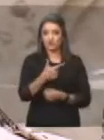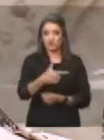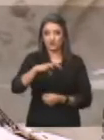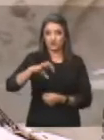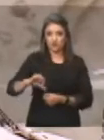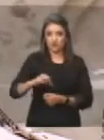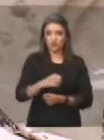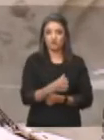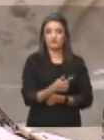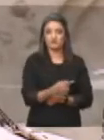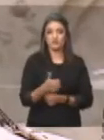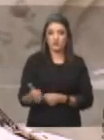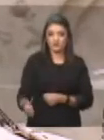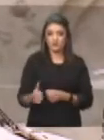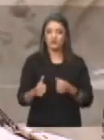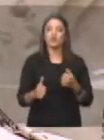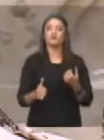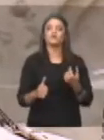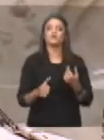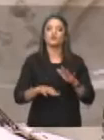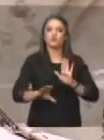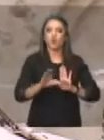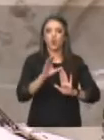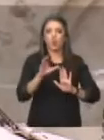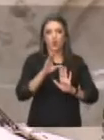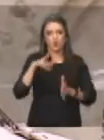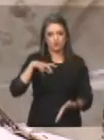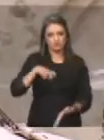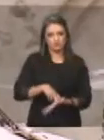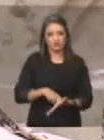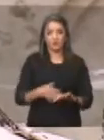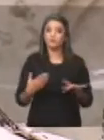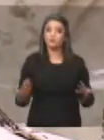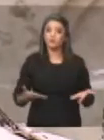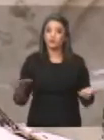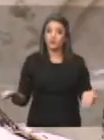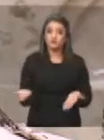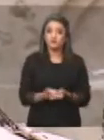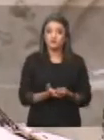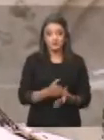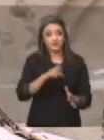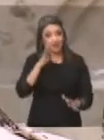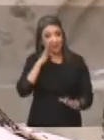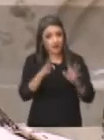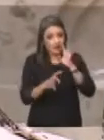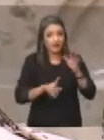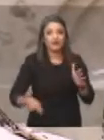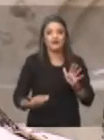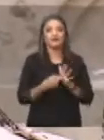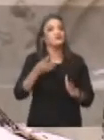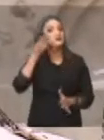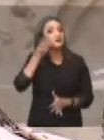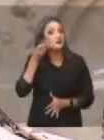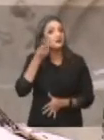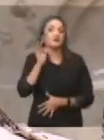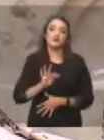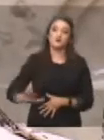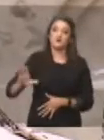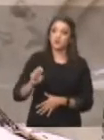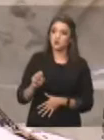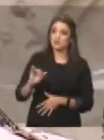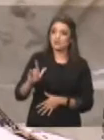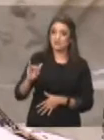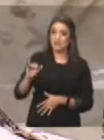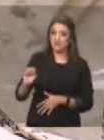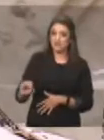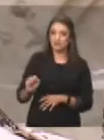71, todos do Código Penal. Segundo a peça acusatória, o deputado federal Silas Câmara, no ano de entre